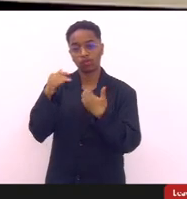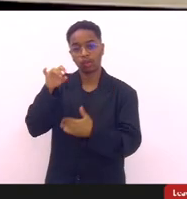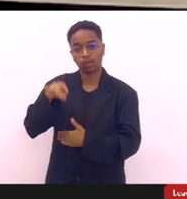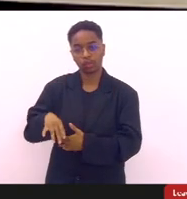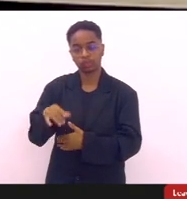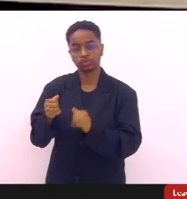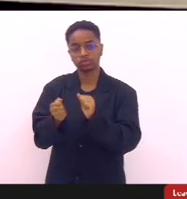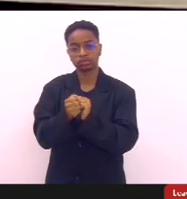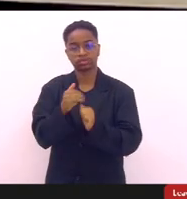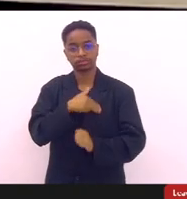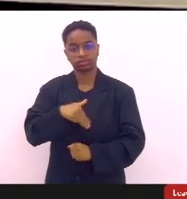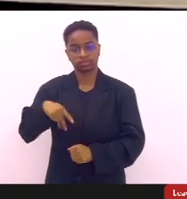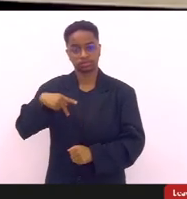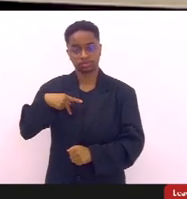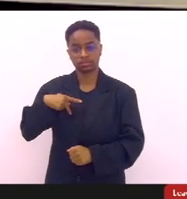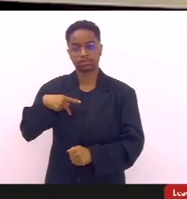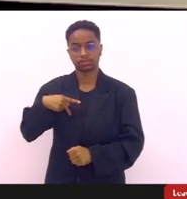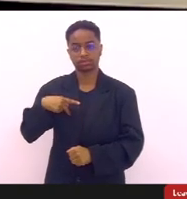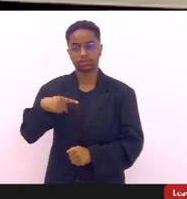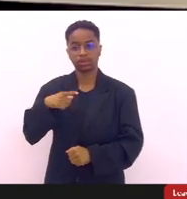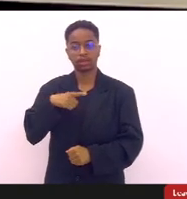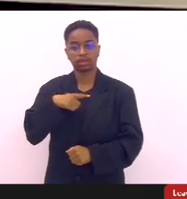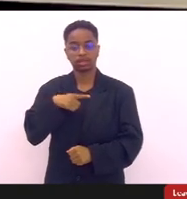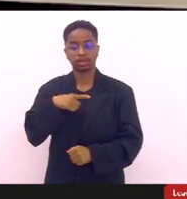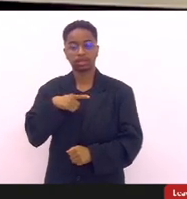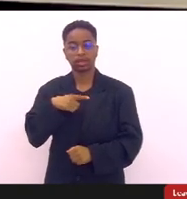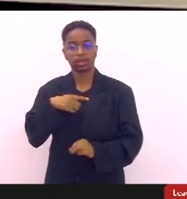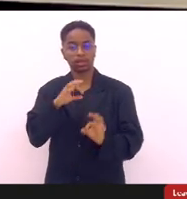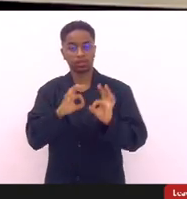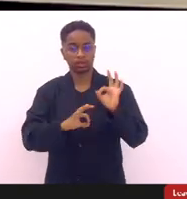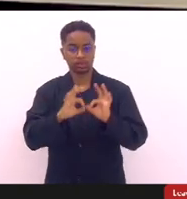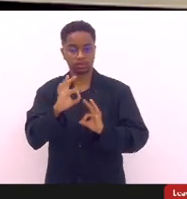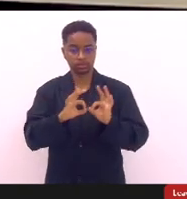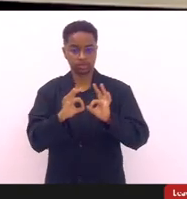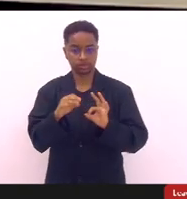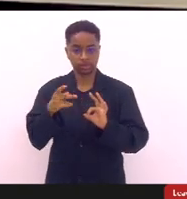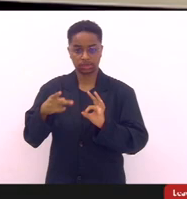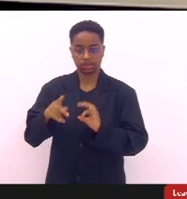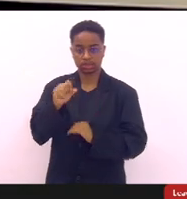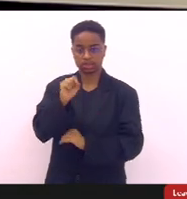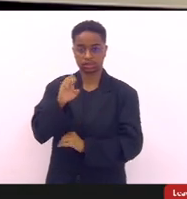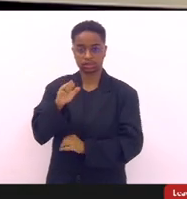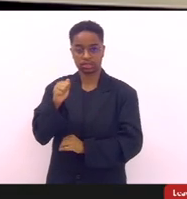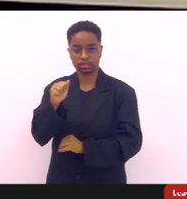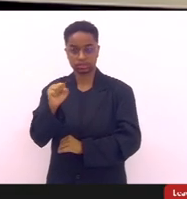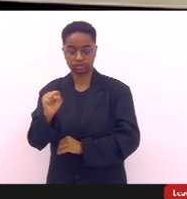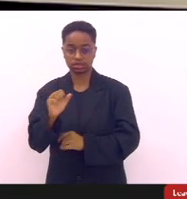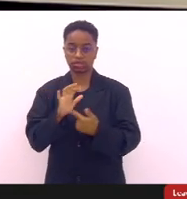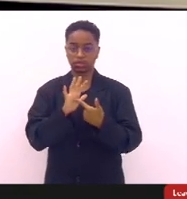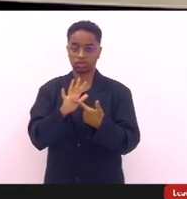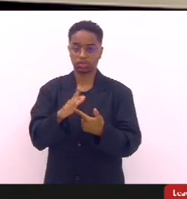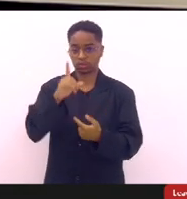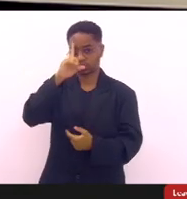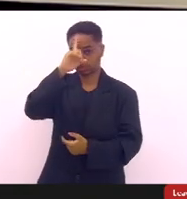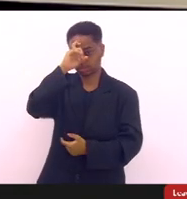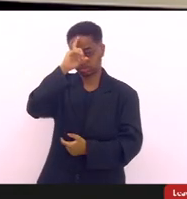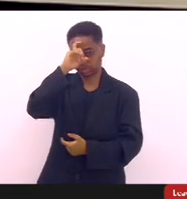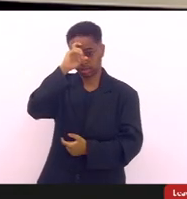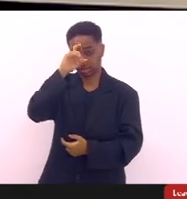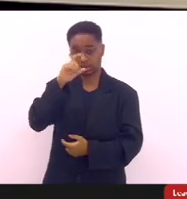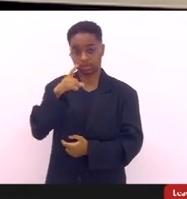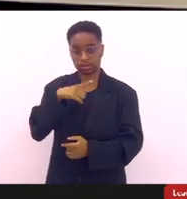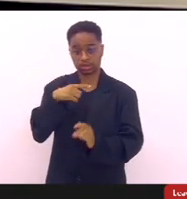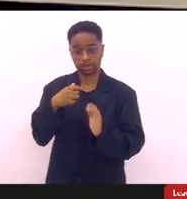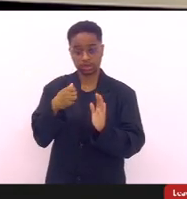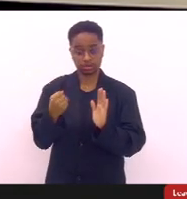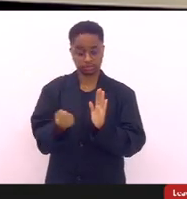Público, o esboço levado pela SES foi no sentido de apontar o Hospital Sanatório Penal, que é assim nomeado